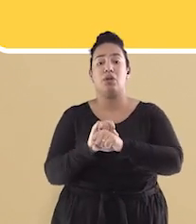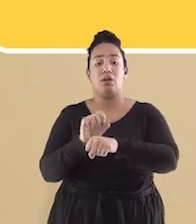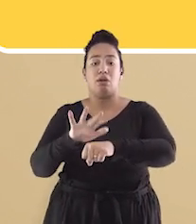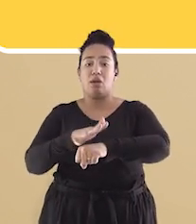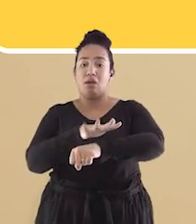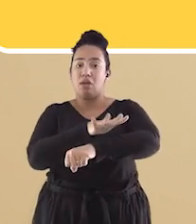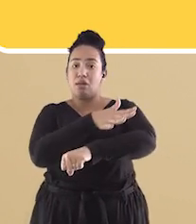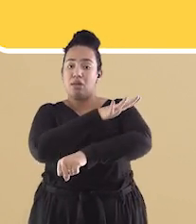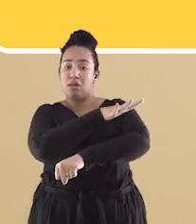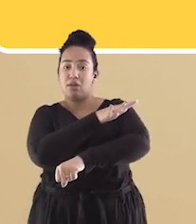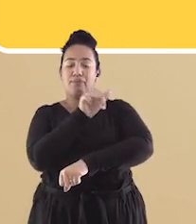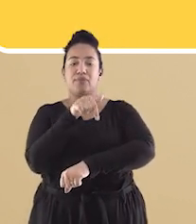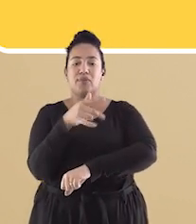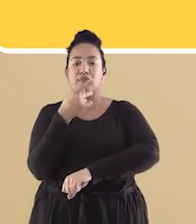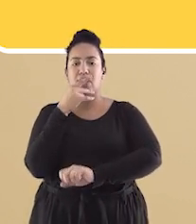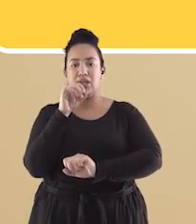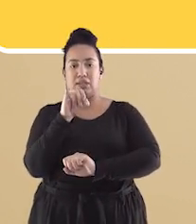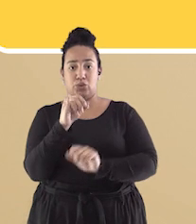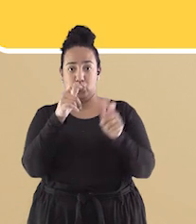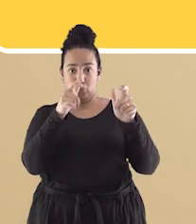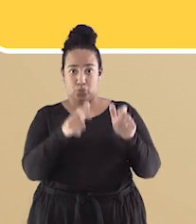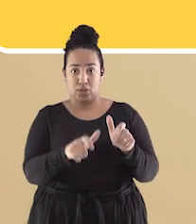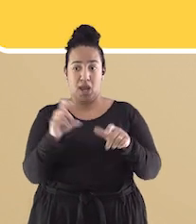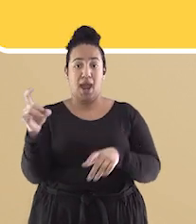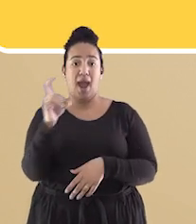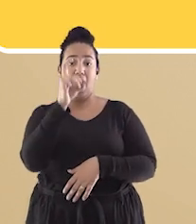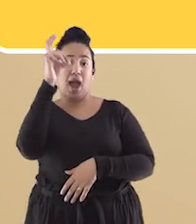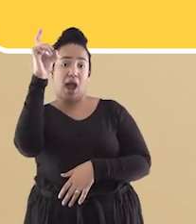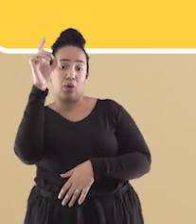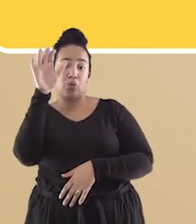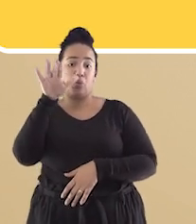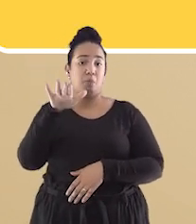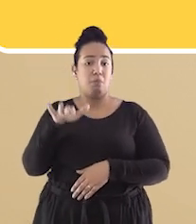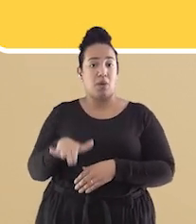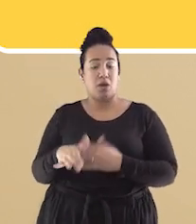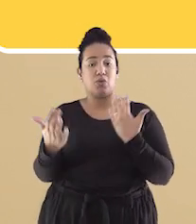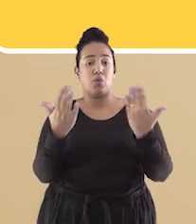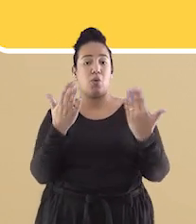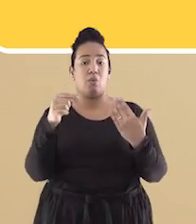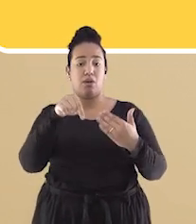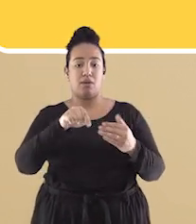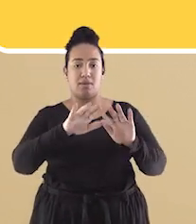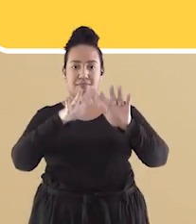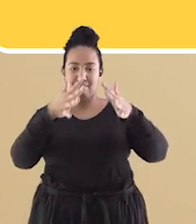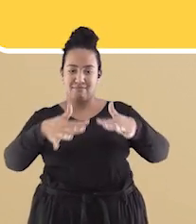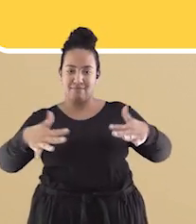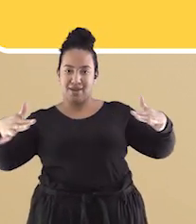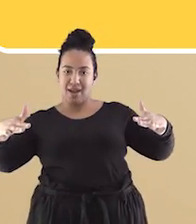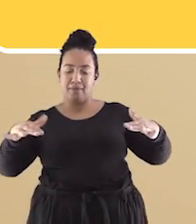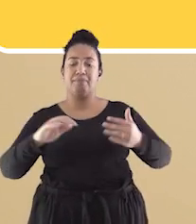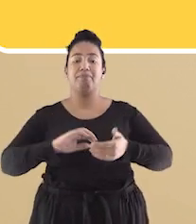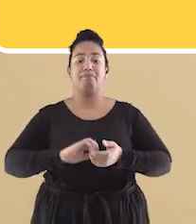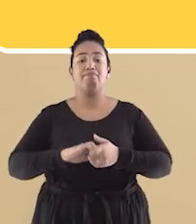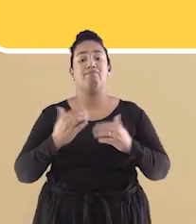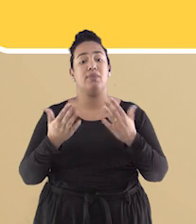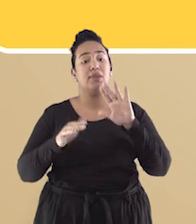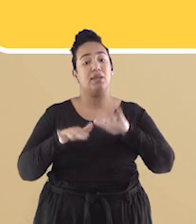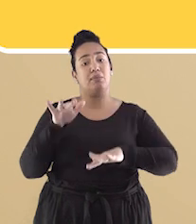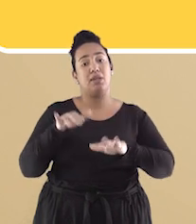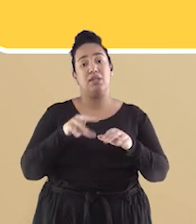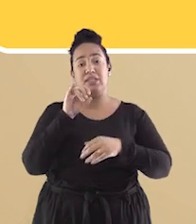se um lugar é mais alto ou mais baixo em relação ao nível do mar. E dependendo dessa formação ou do tipo de elevação